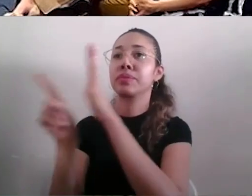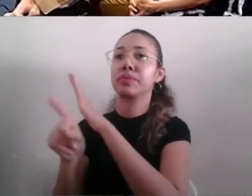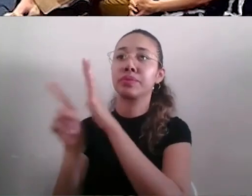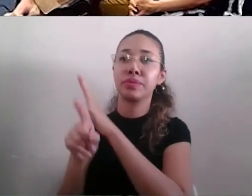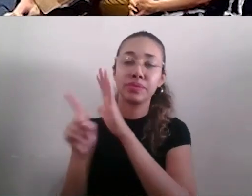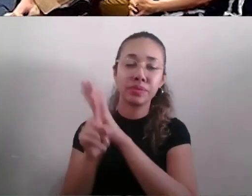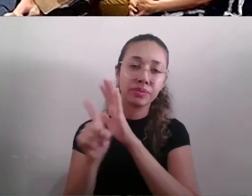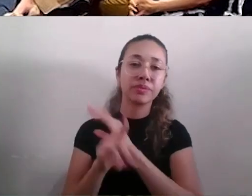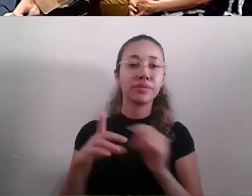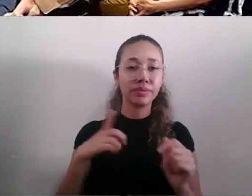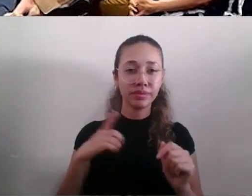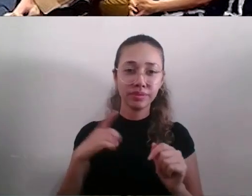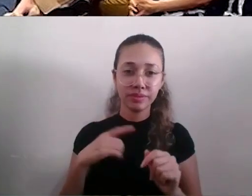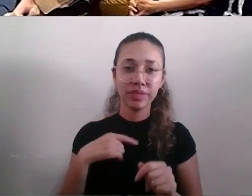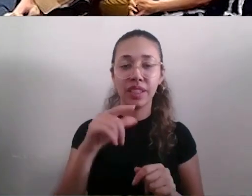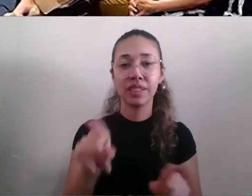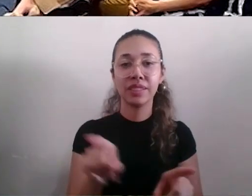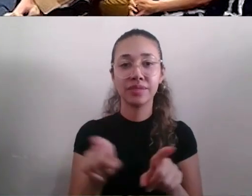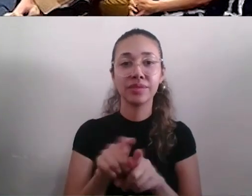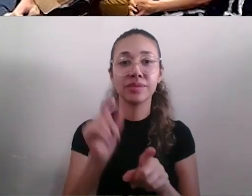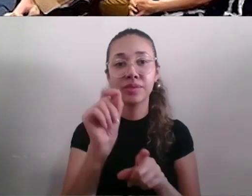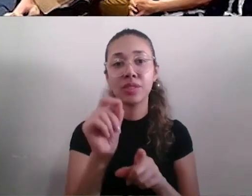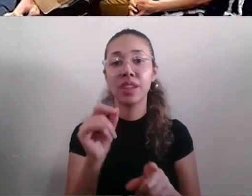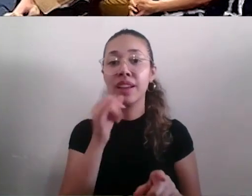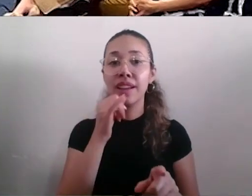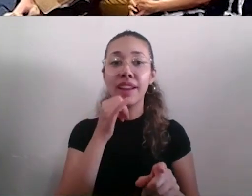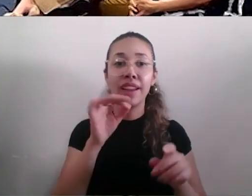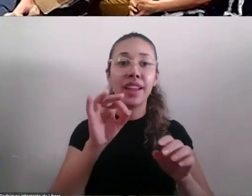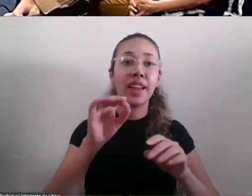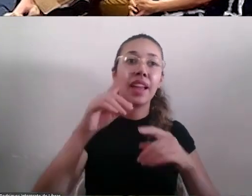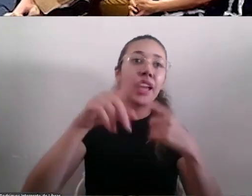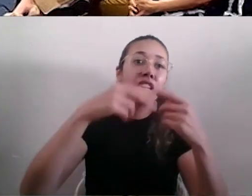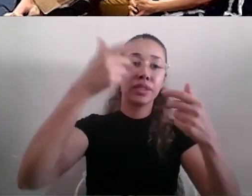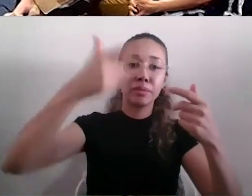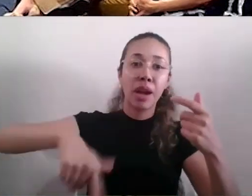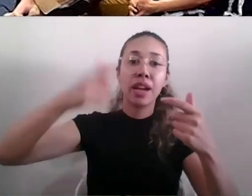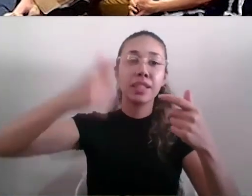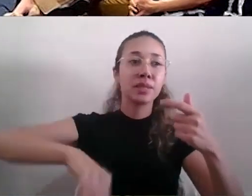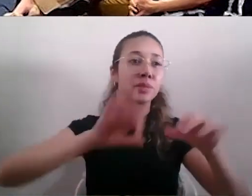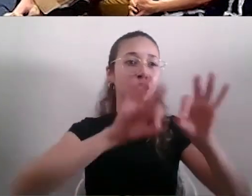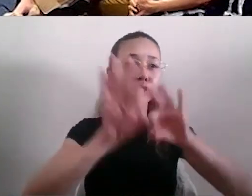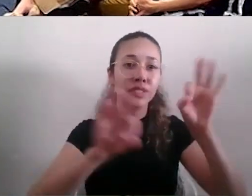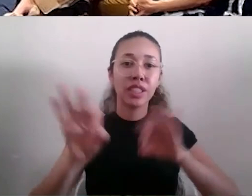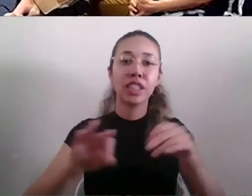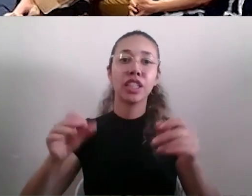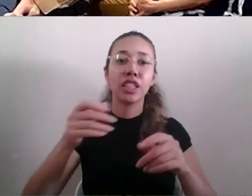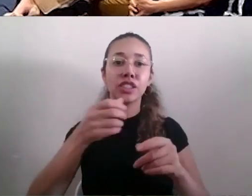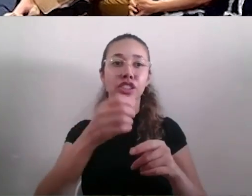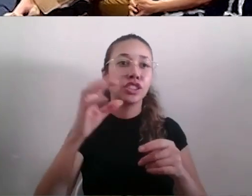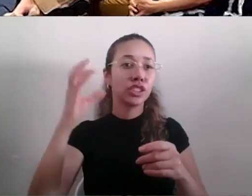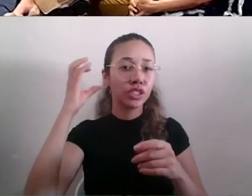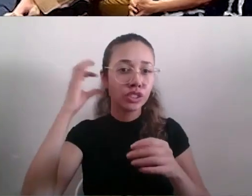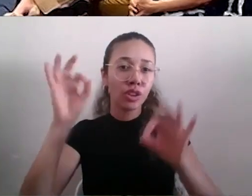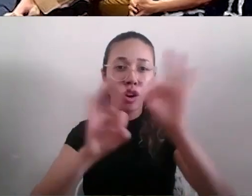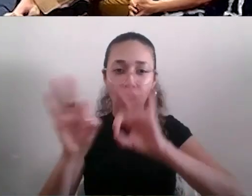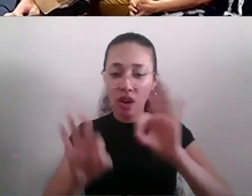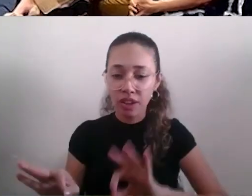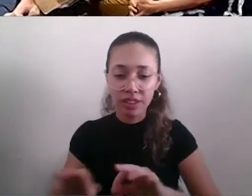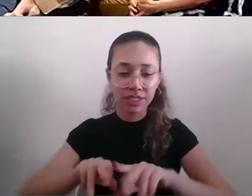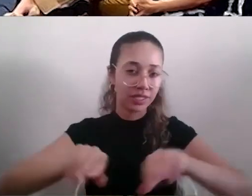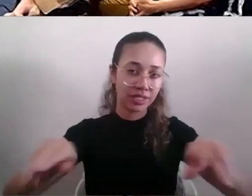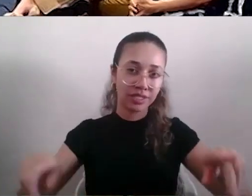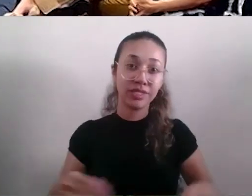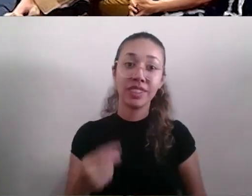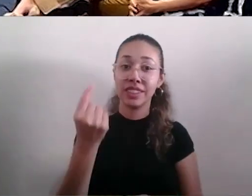montagem, sonorização, ver o que mais precisava, etc. Não é fácil, sabe, você encontrar equipe, tempo e dinheiro para fazer isso.